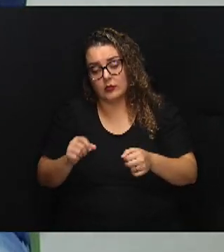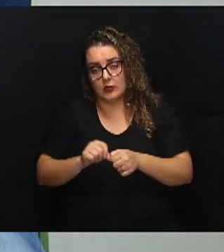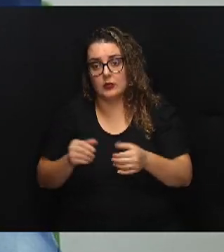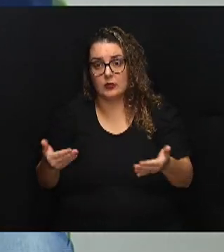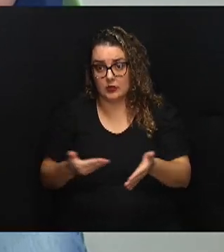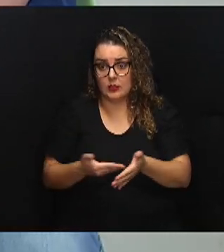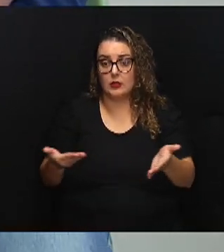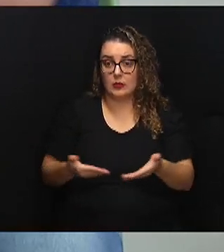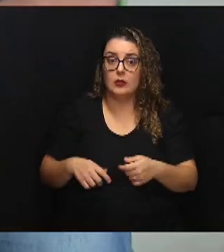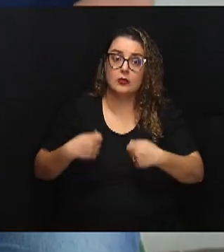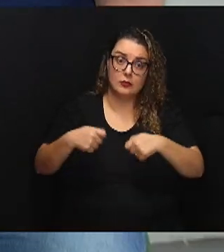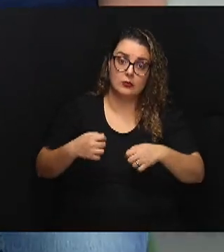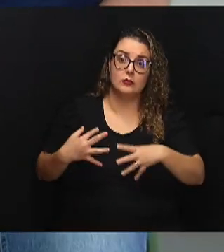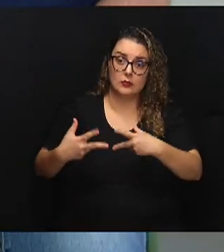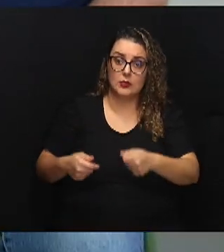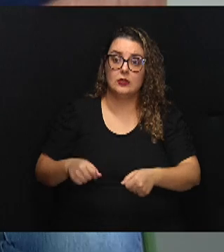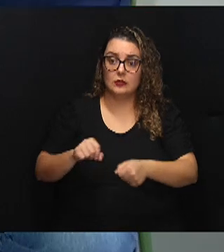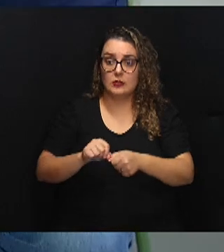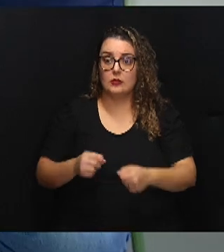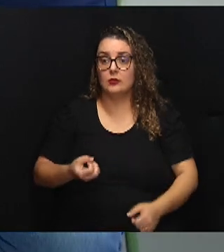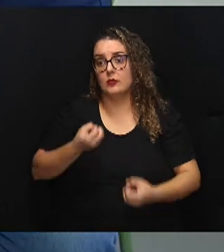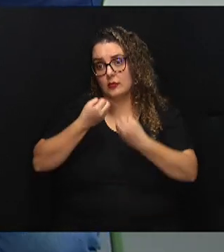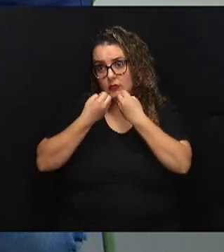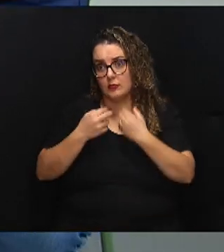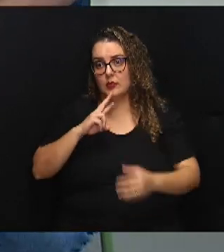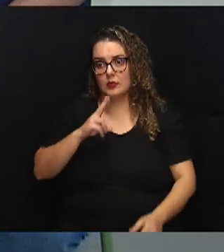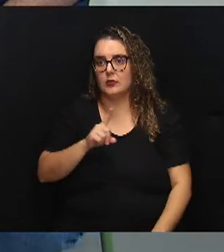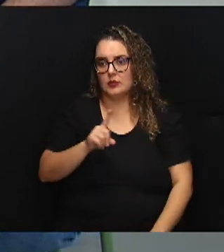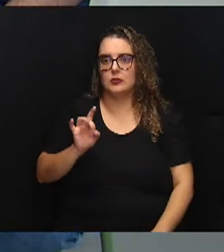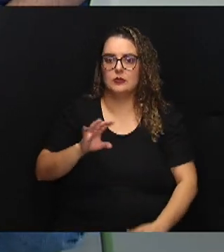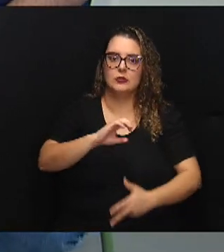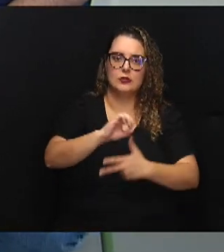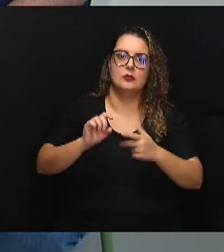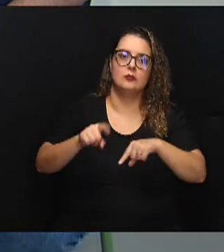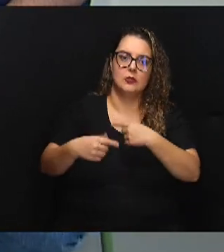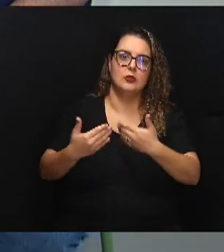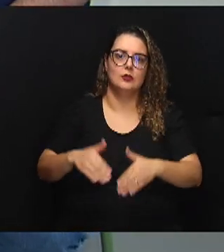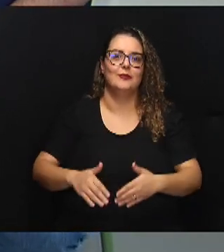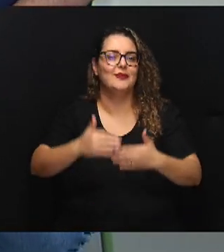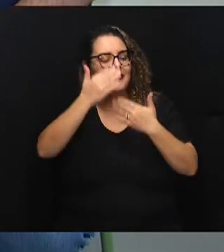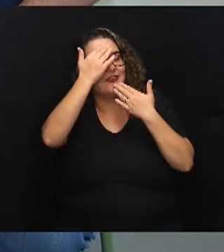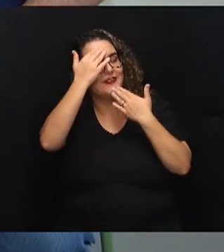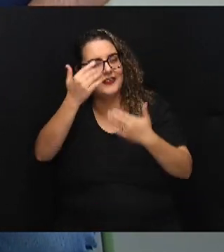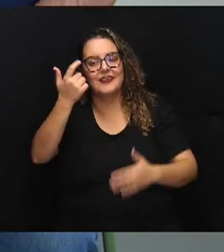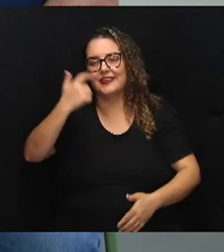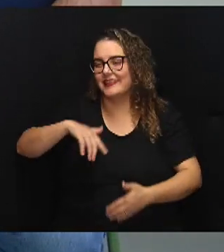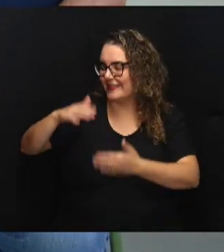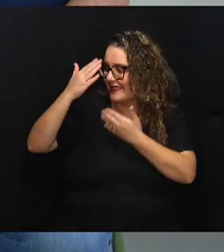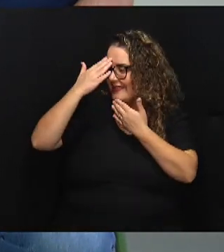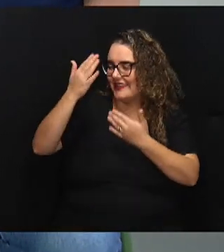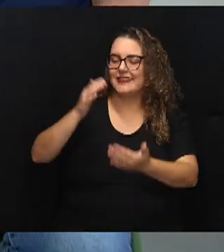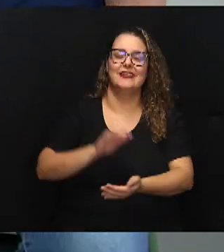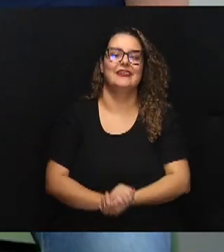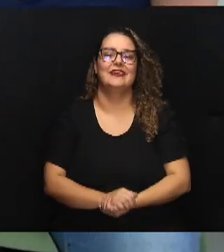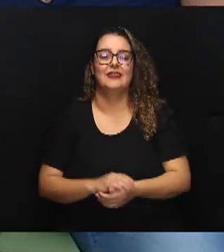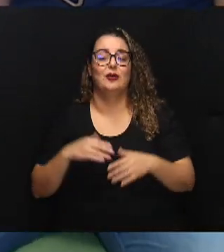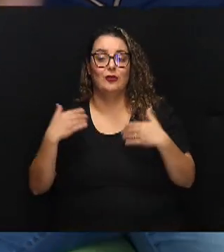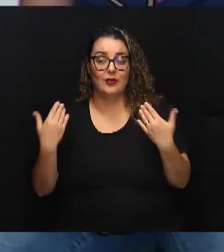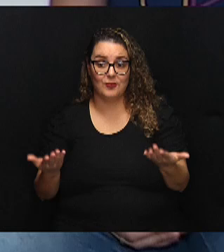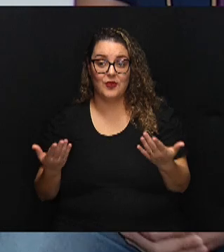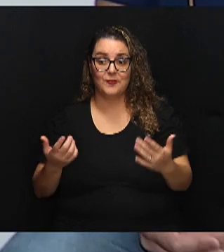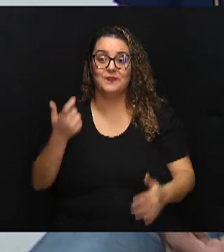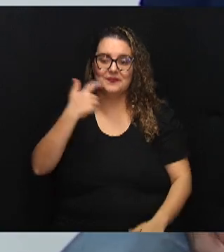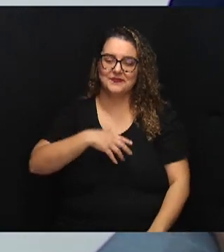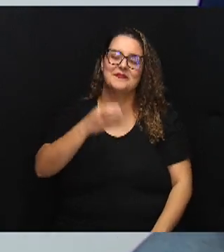que precisa ser feito, para garantir um bom resultado. Não só no Enem, mas as outras provas também. Valeu, obrigado. Imagina. Bom, pessoal, eu